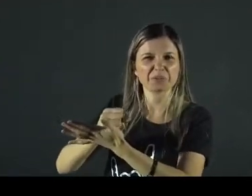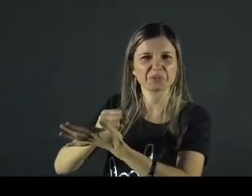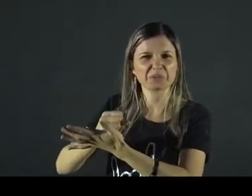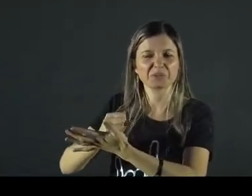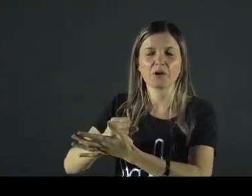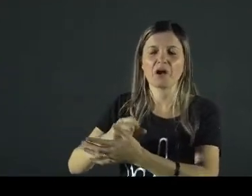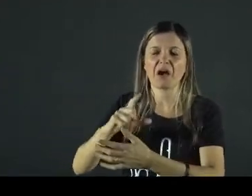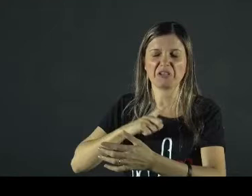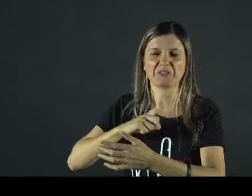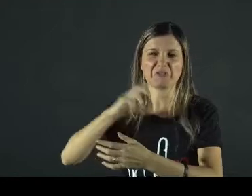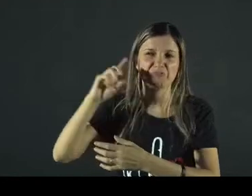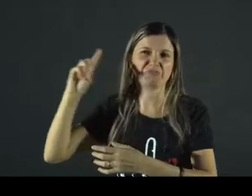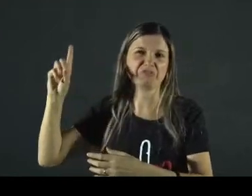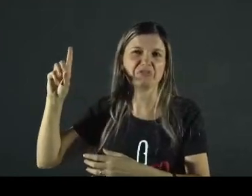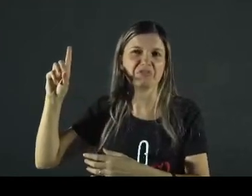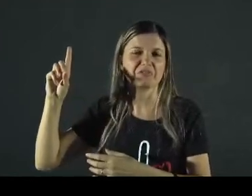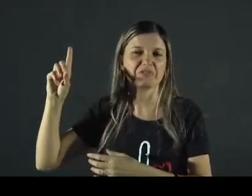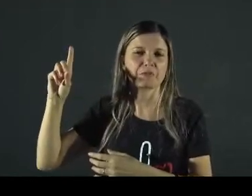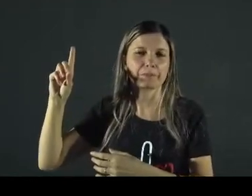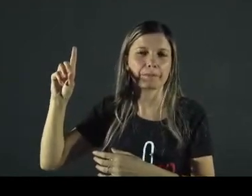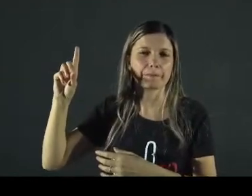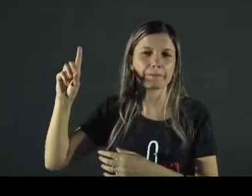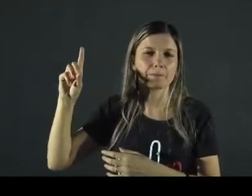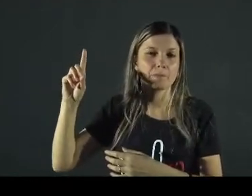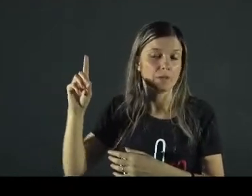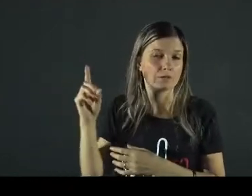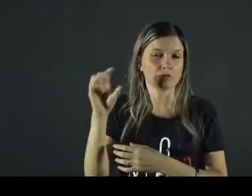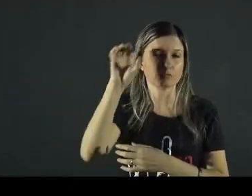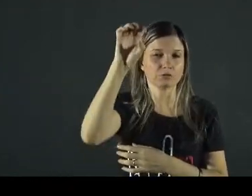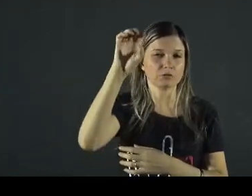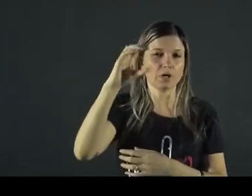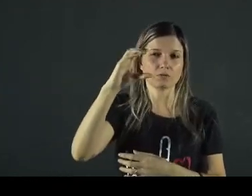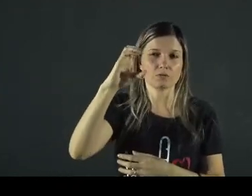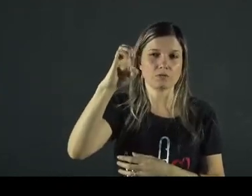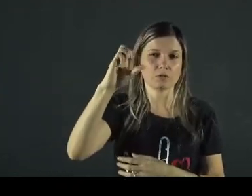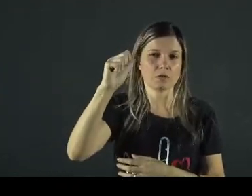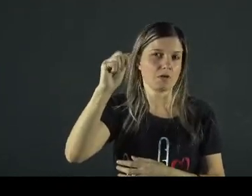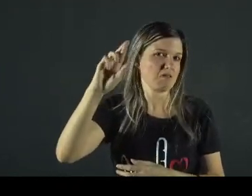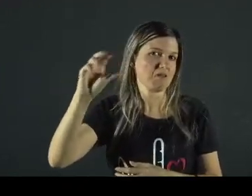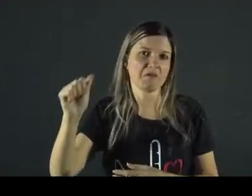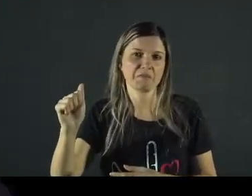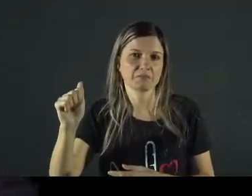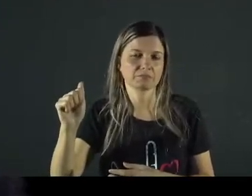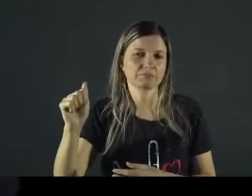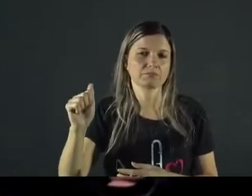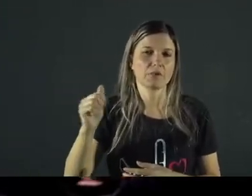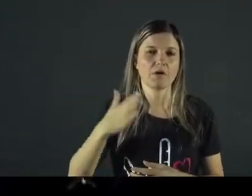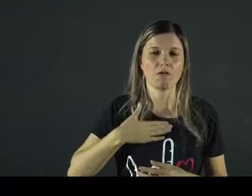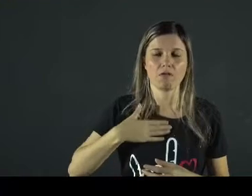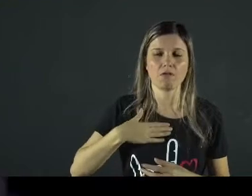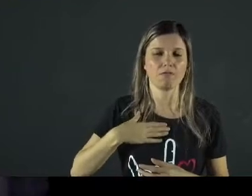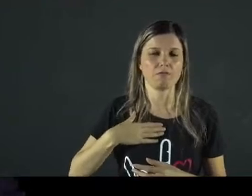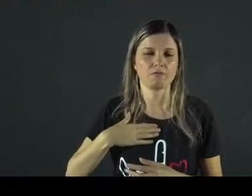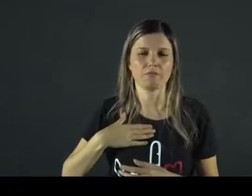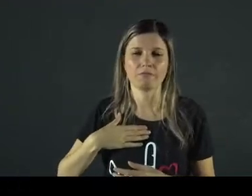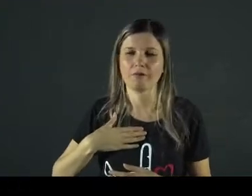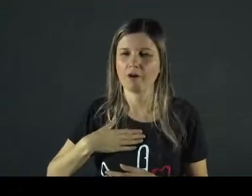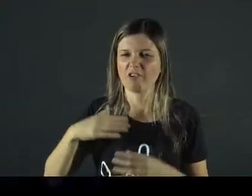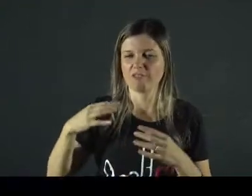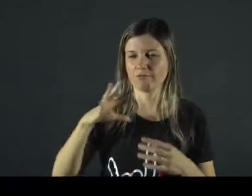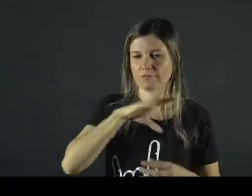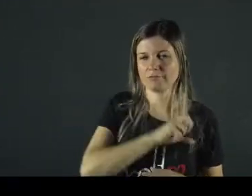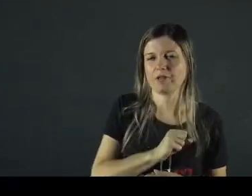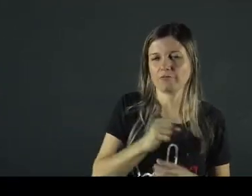que um dia eu estava no estado do Ceará. E eu era meio aventureiro, eu estava pilotando um